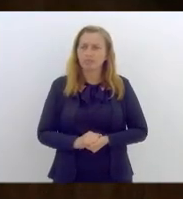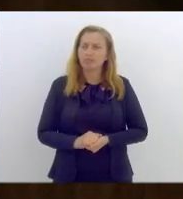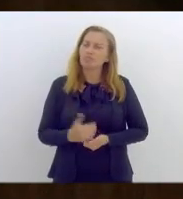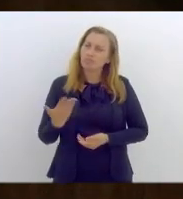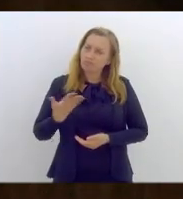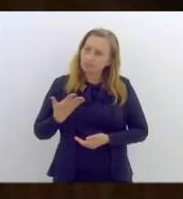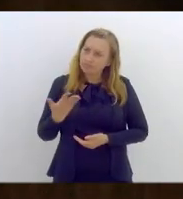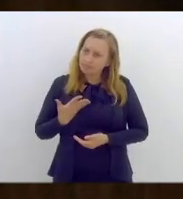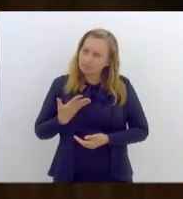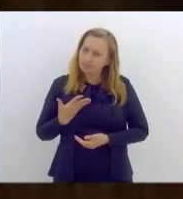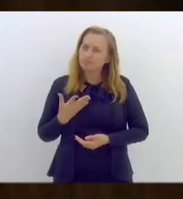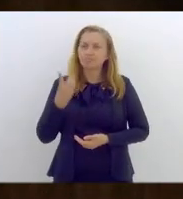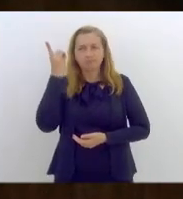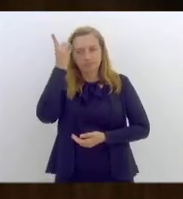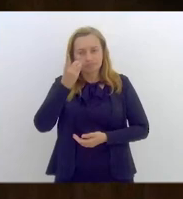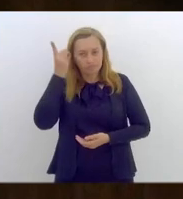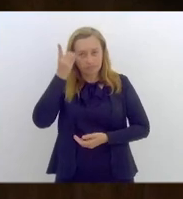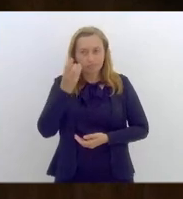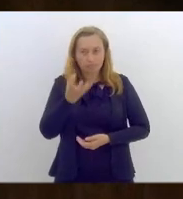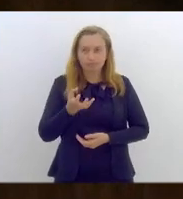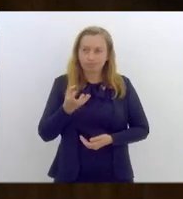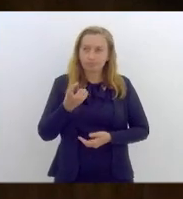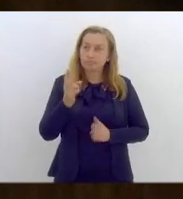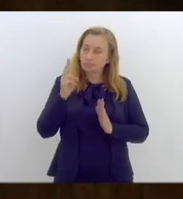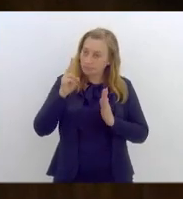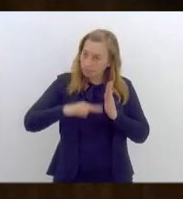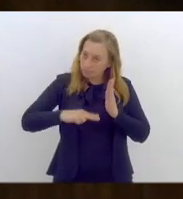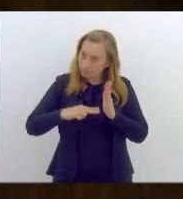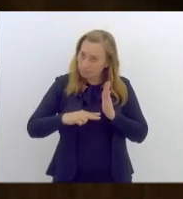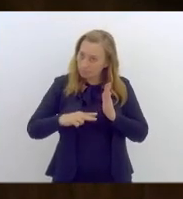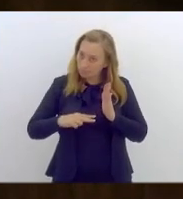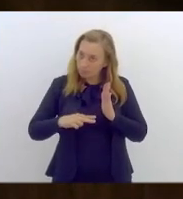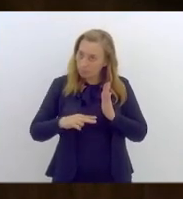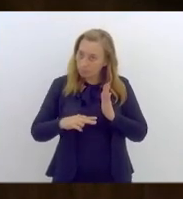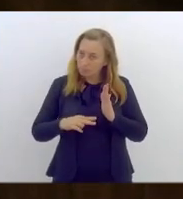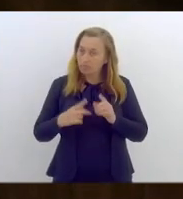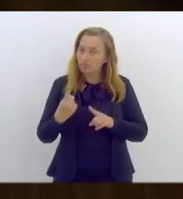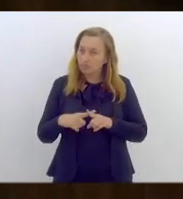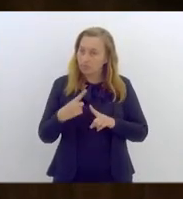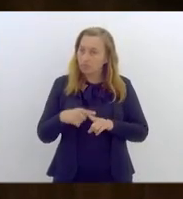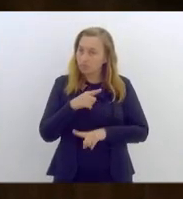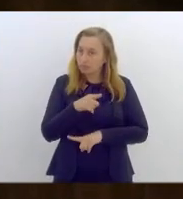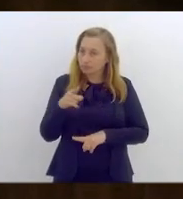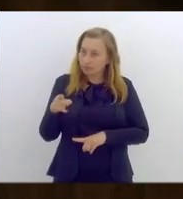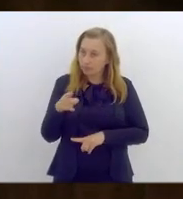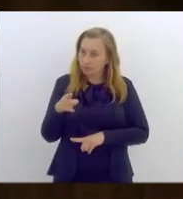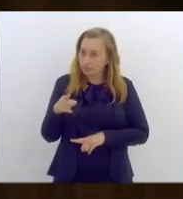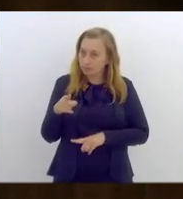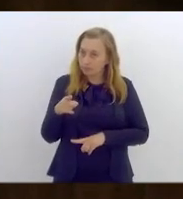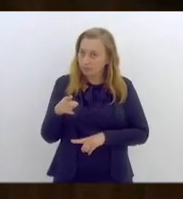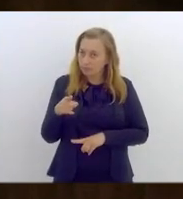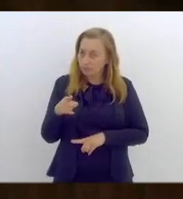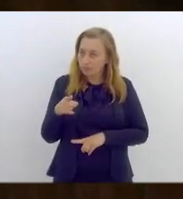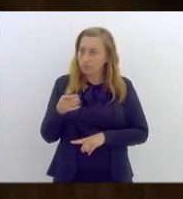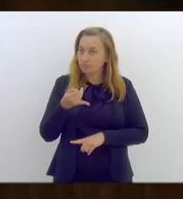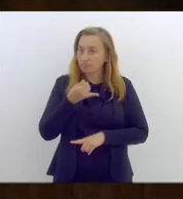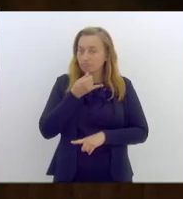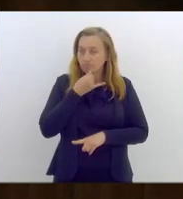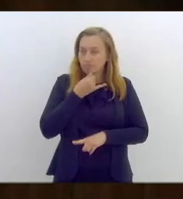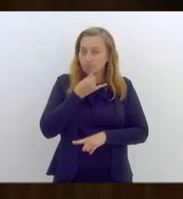meus amigos e dos deputados Leiam os autos porque vocês vão se indignar